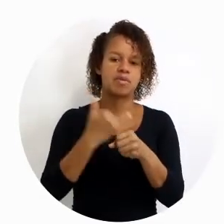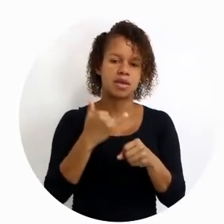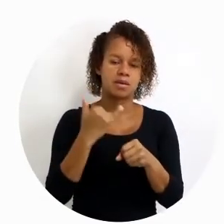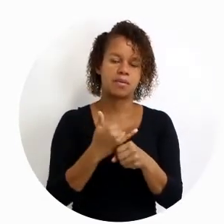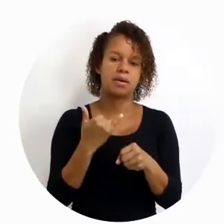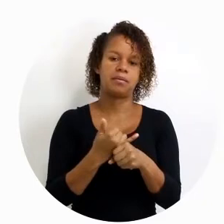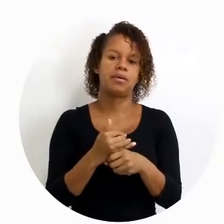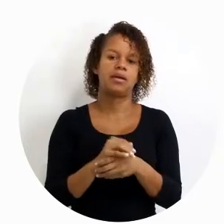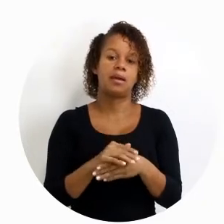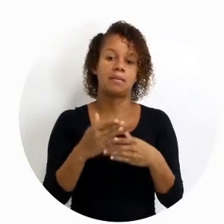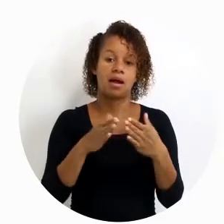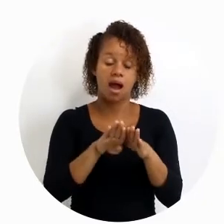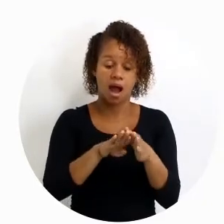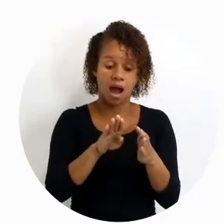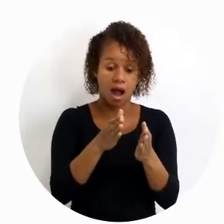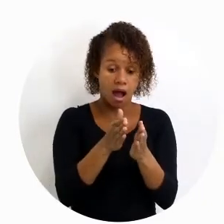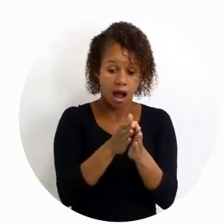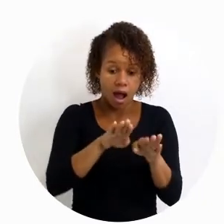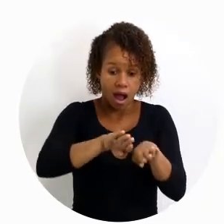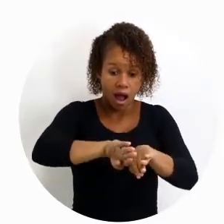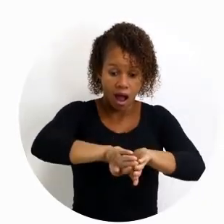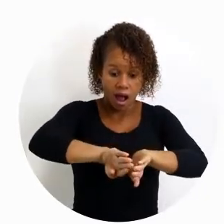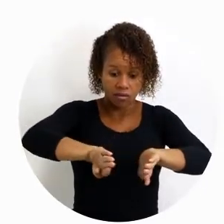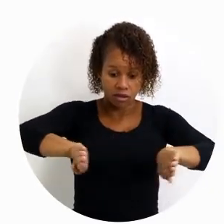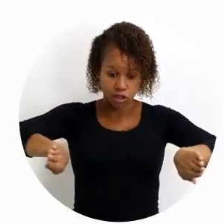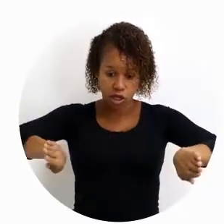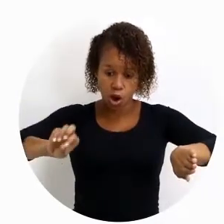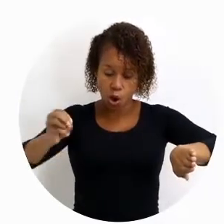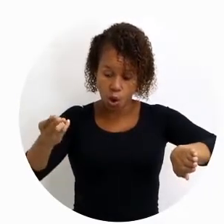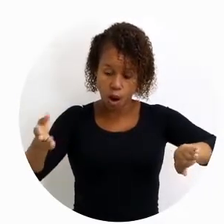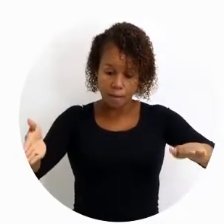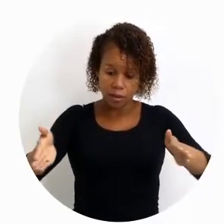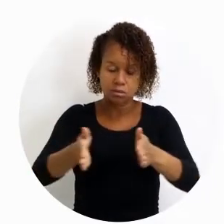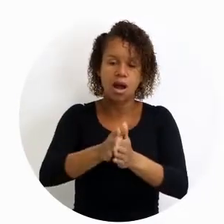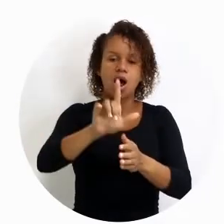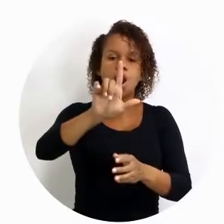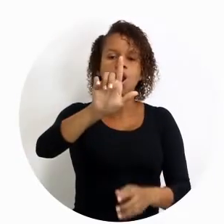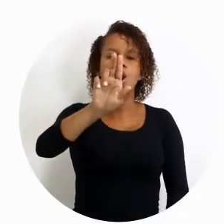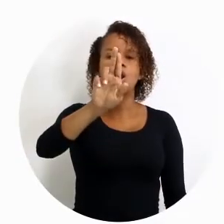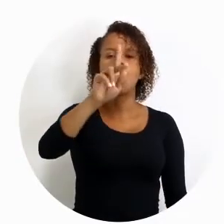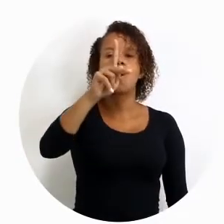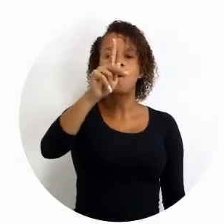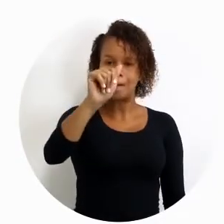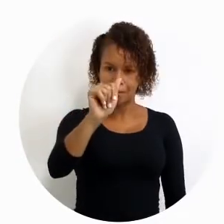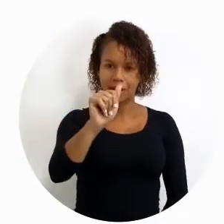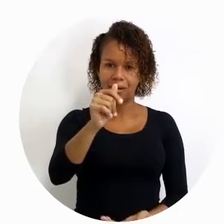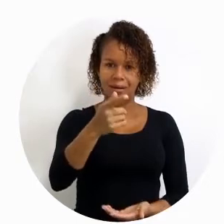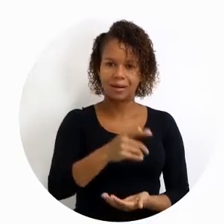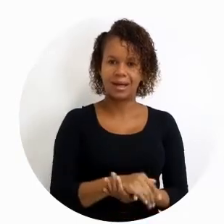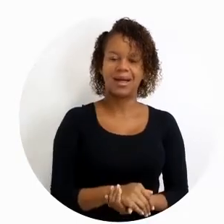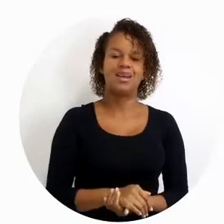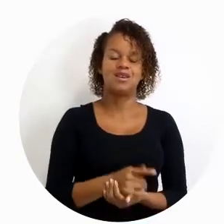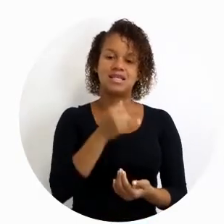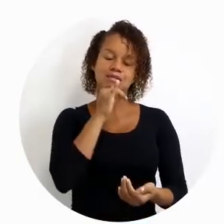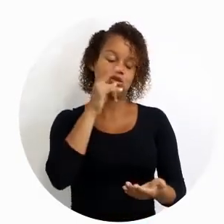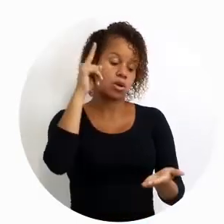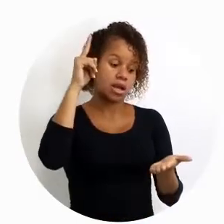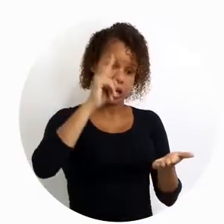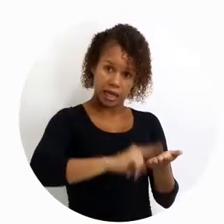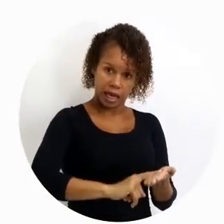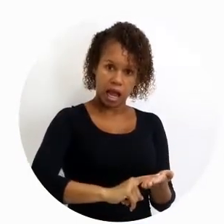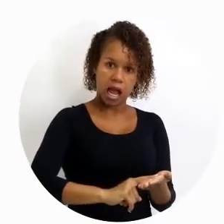também a ferramenta para afastar ou aproximar, que é a lupa ao lado do Zoom Window. Se